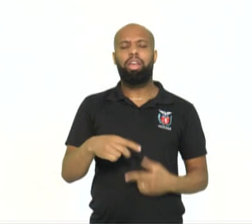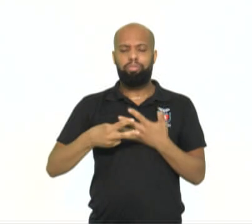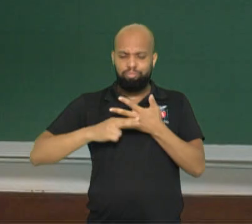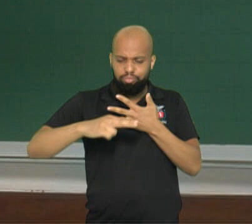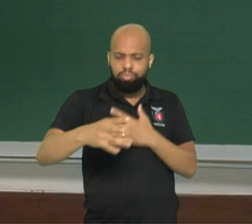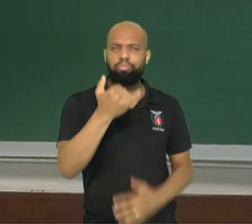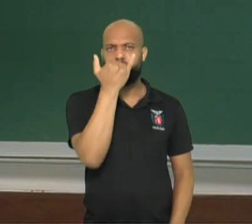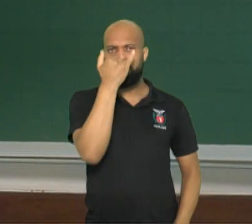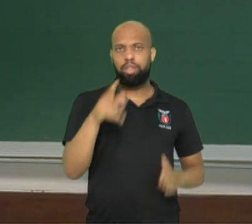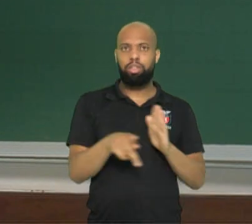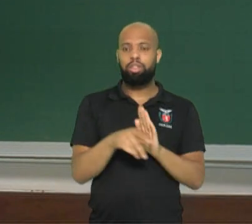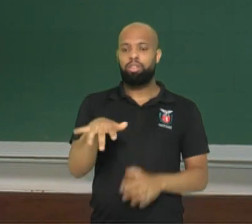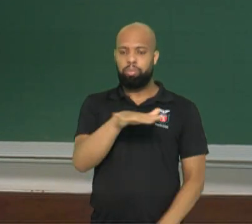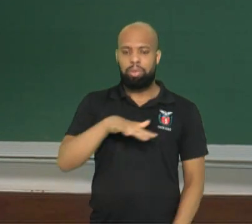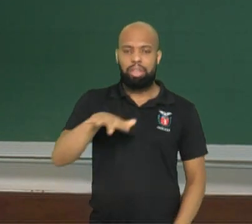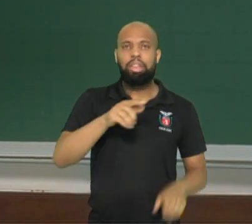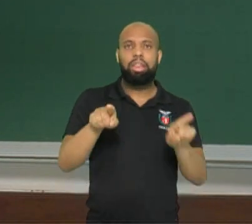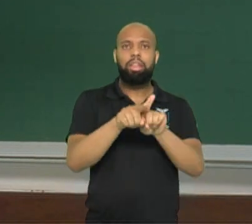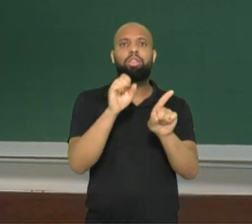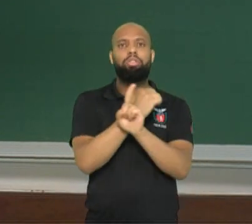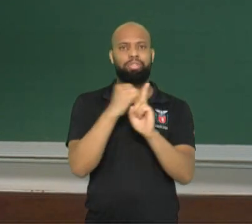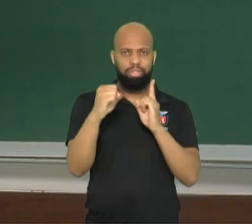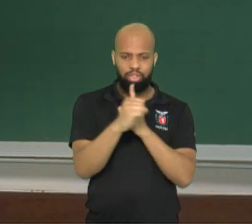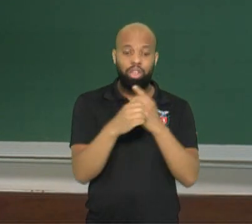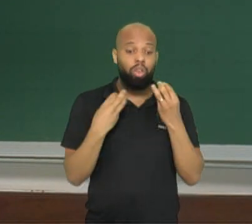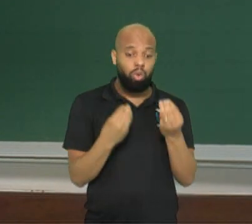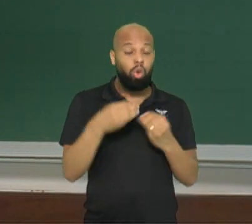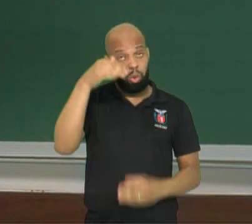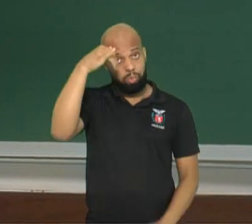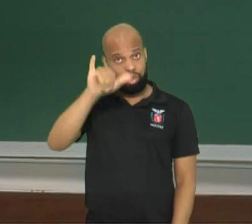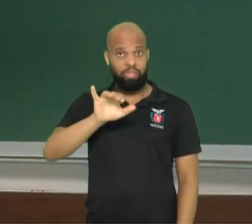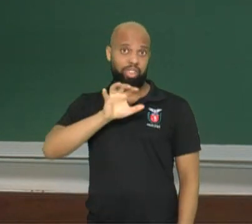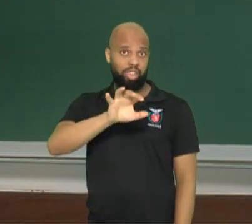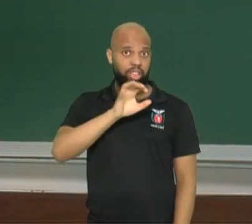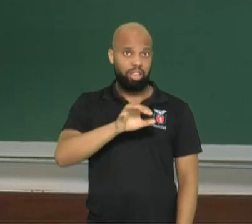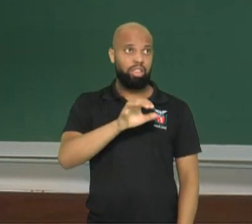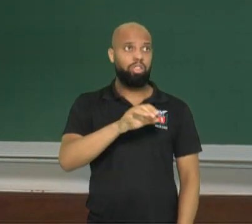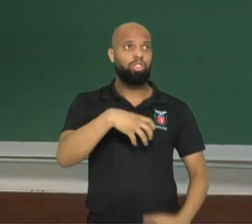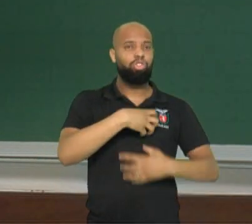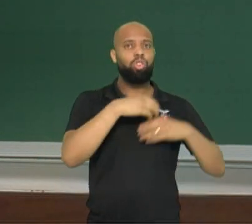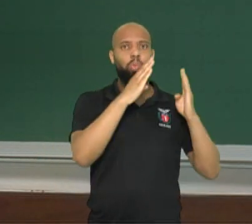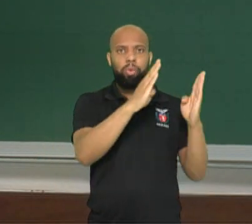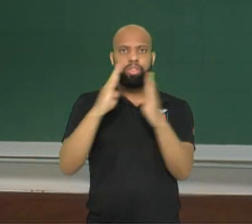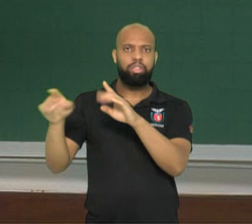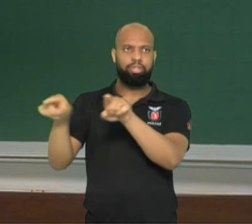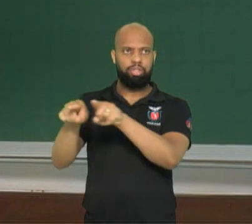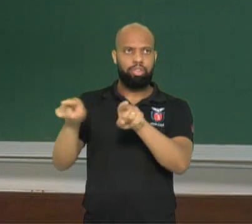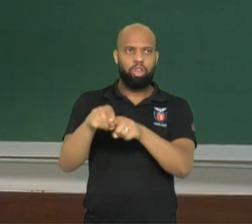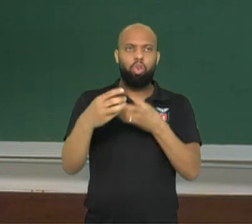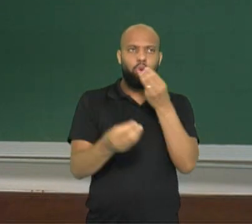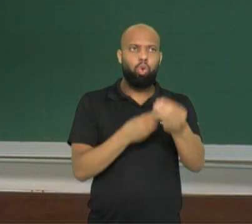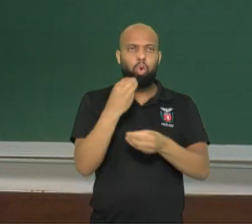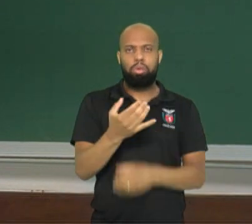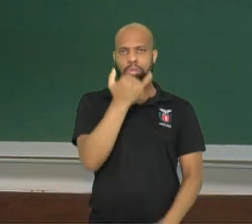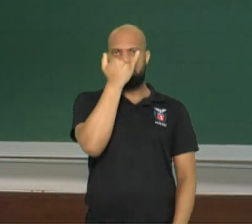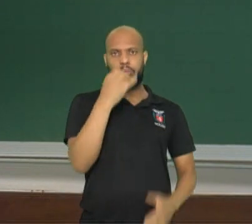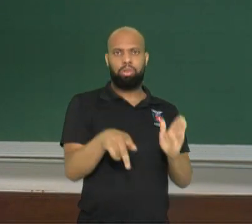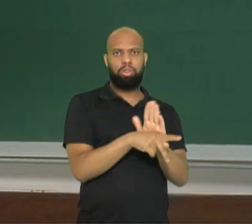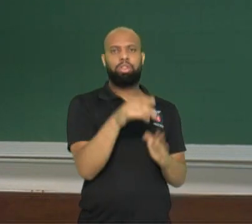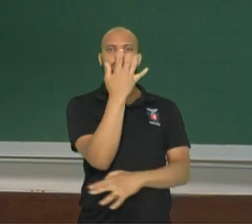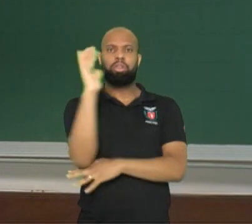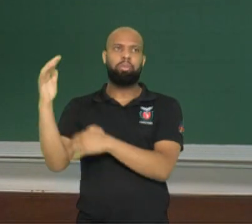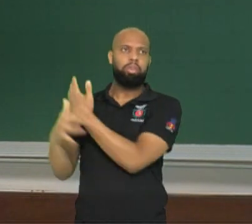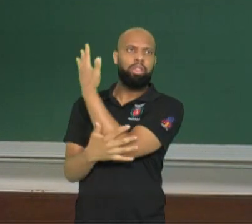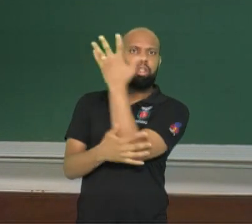para o ambiente, para a sociedade? Como que a gente evita esse tipo de processo, né, de impacto ambiental? E